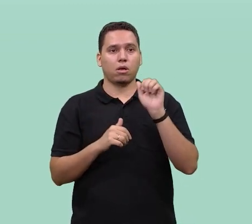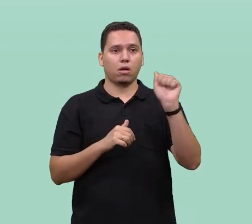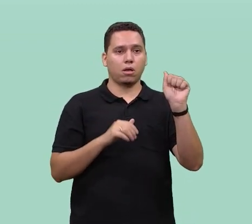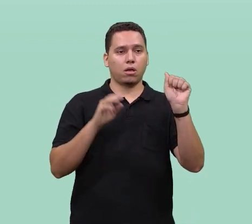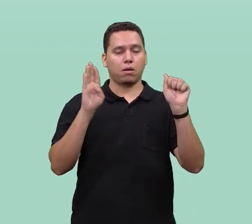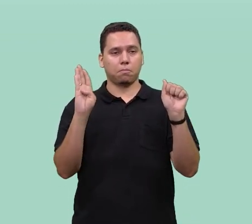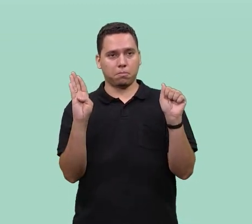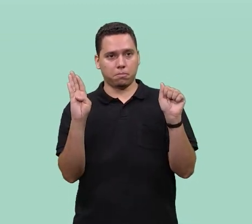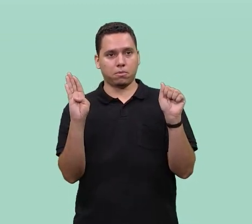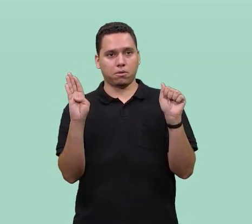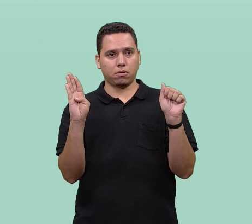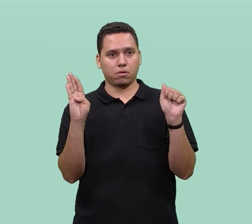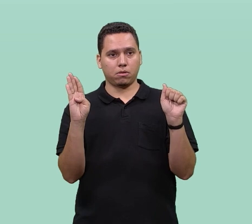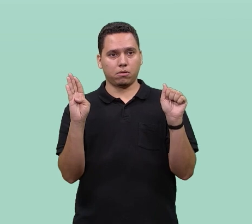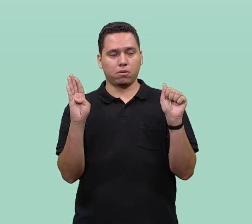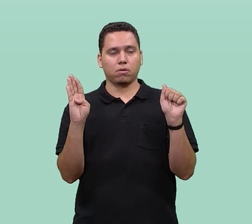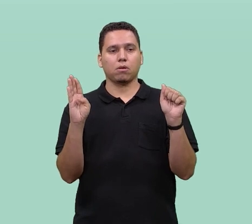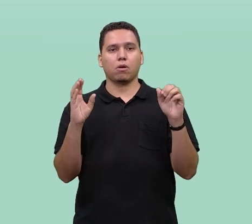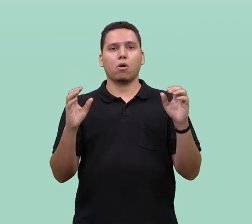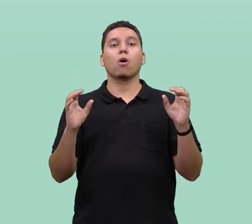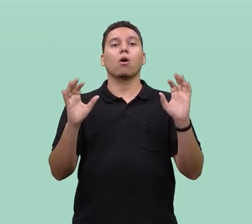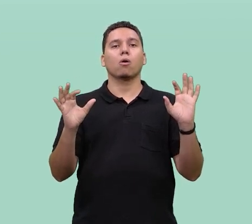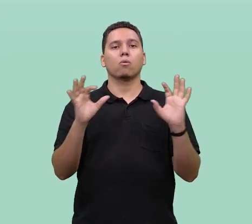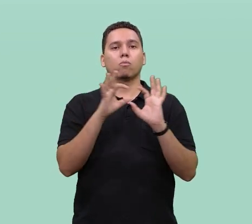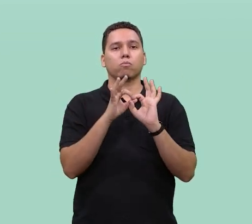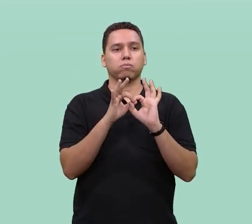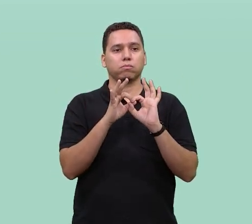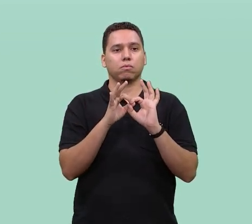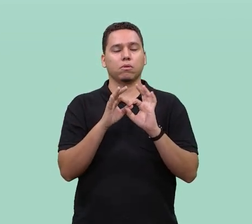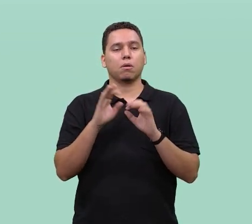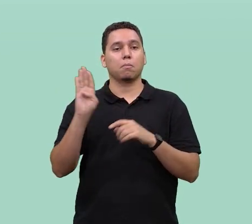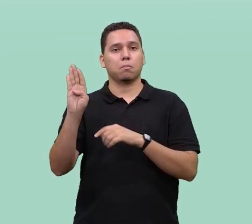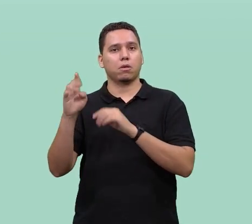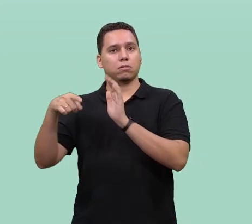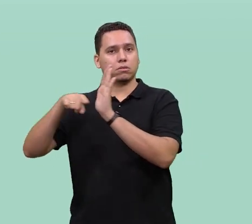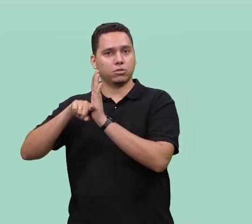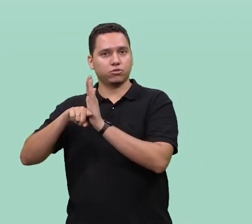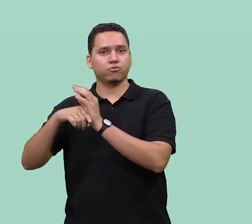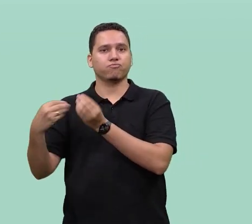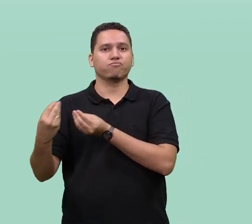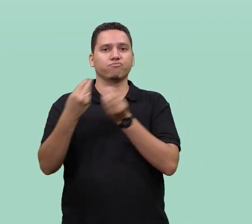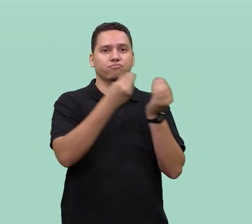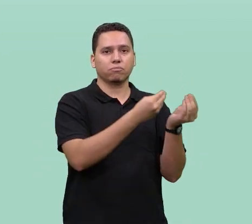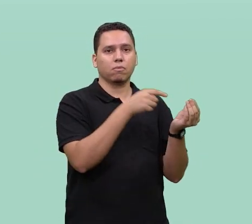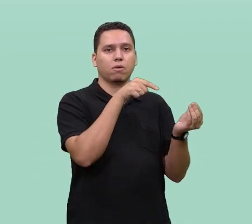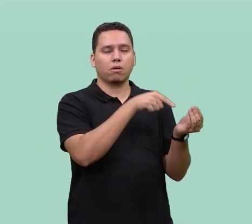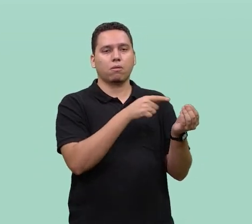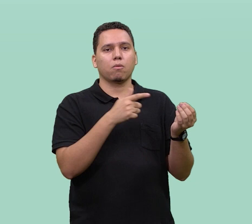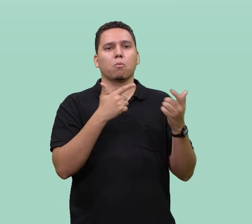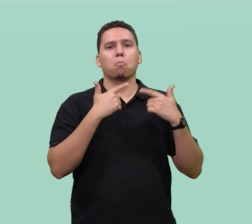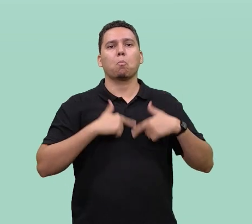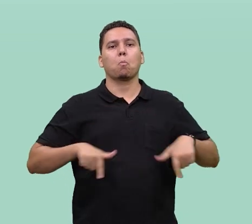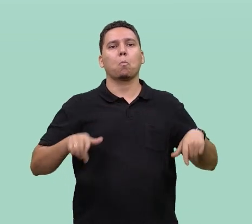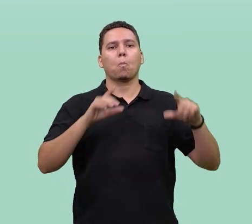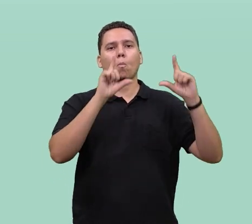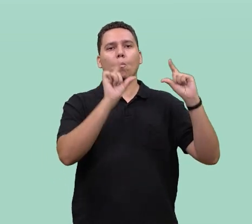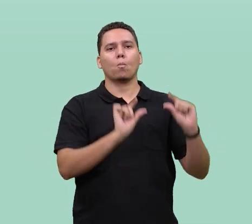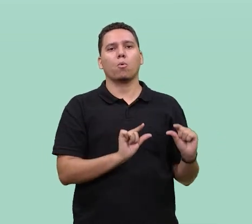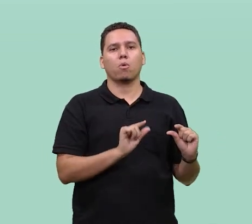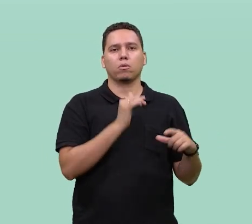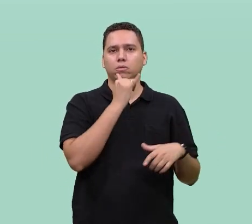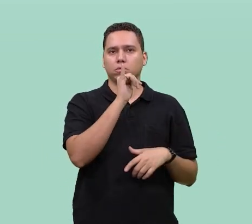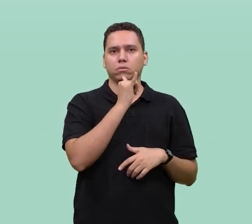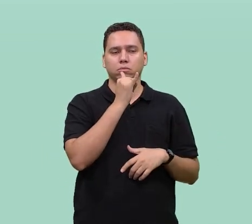Eles vão e colocam em contato. Aí lembra, o B como está negativo vai ceder elétrons para o A que está neutro, tem menos elétrons que o B. Depois que houve